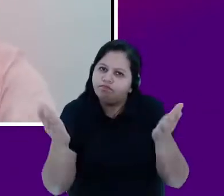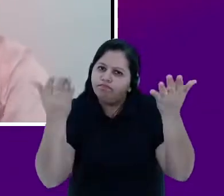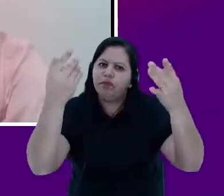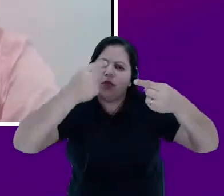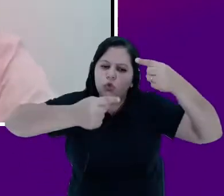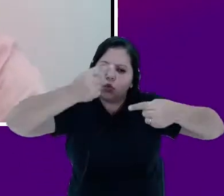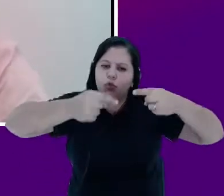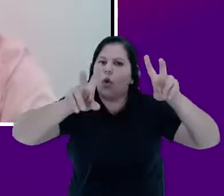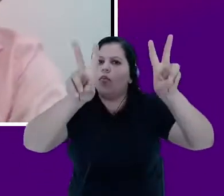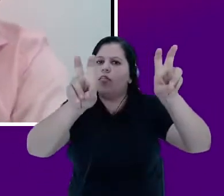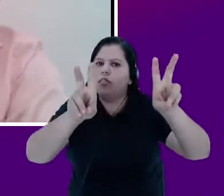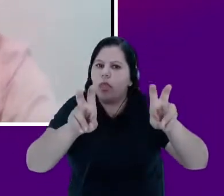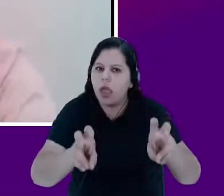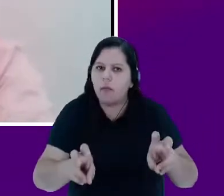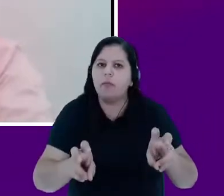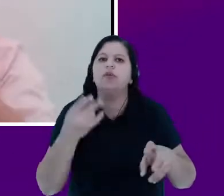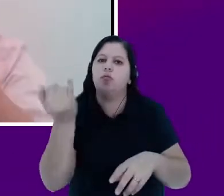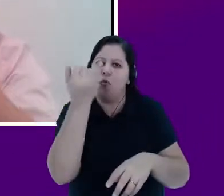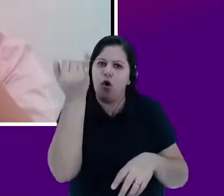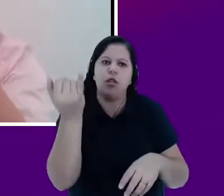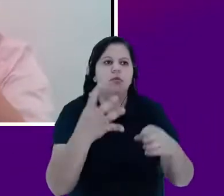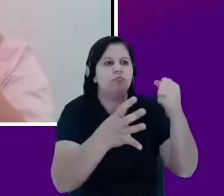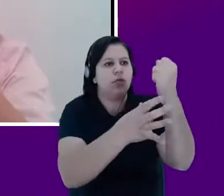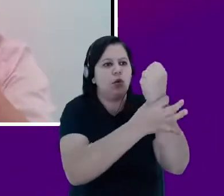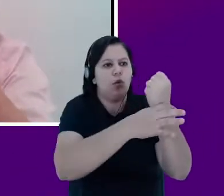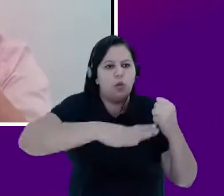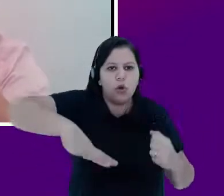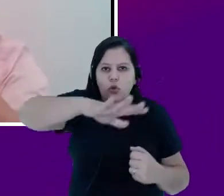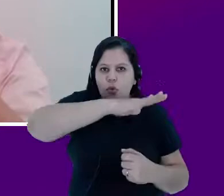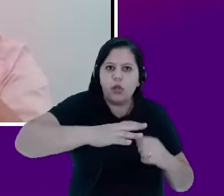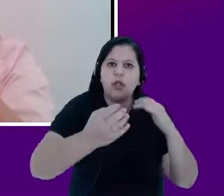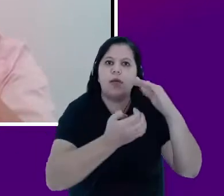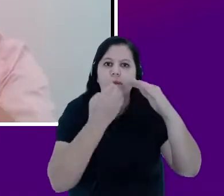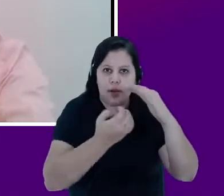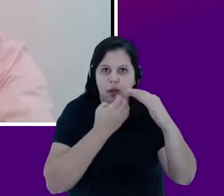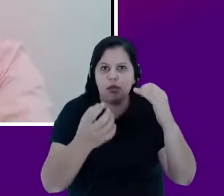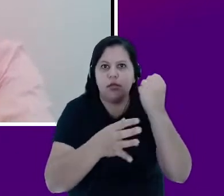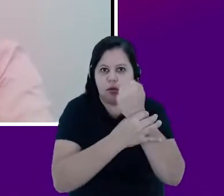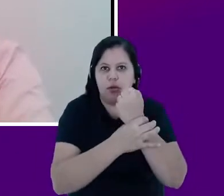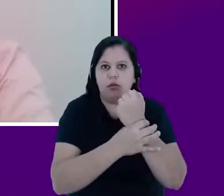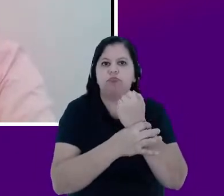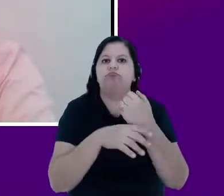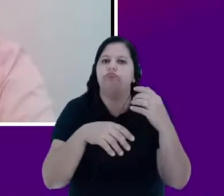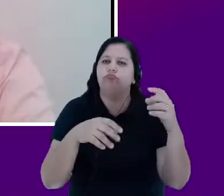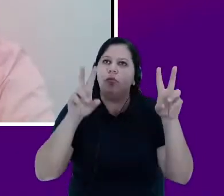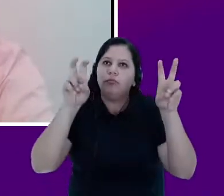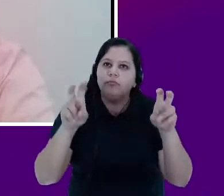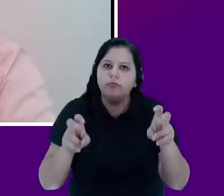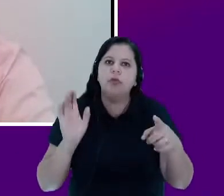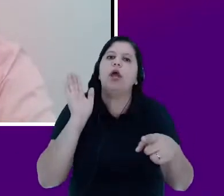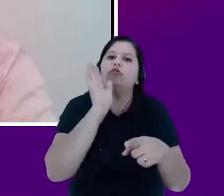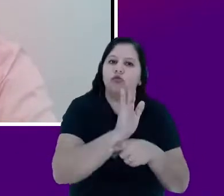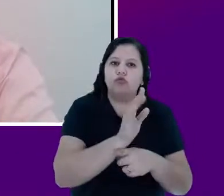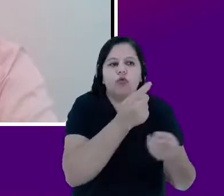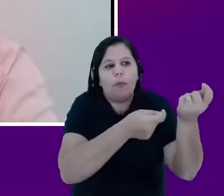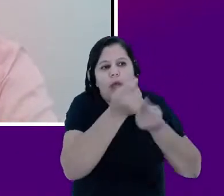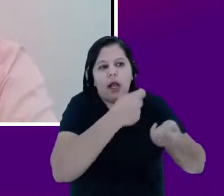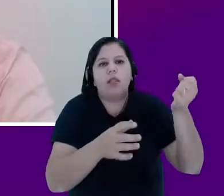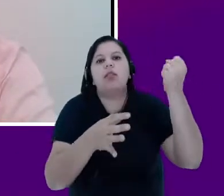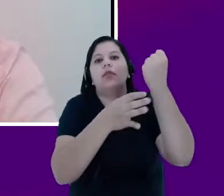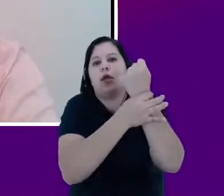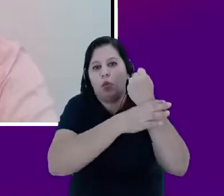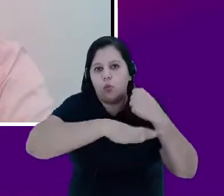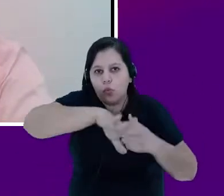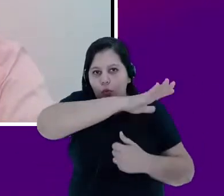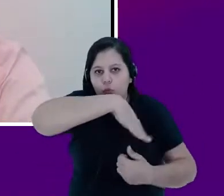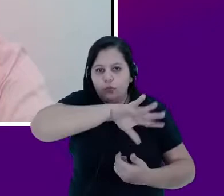a todas as seguradoras, né, e que, de certa forma, trabalhe institucionalmente o mercado, né. Assim